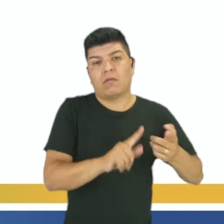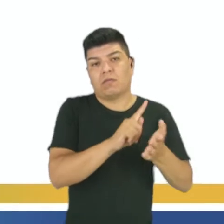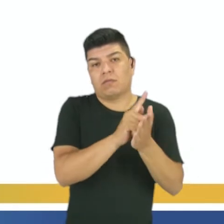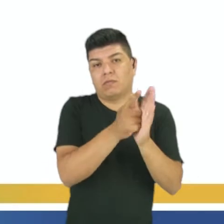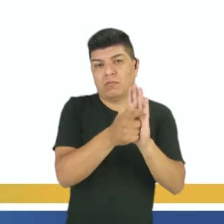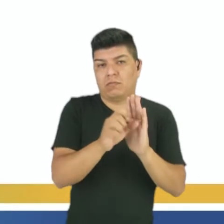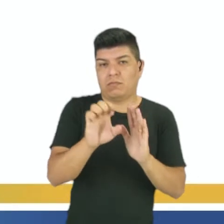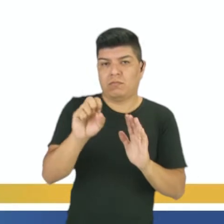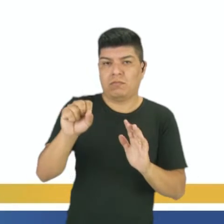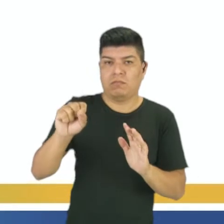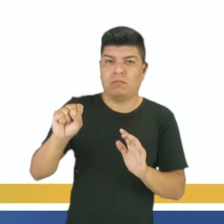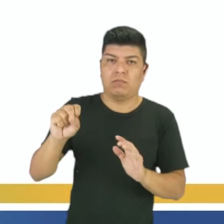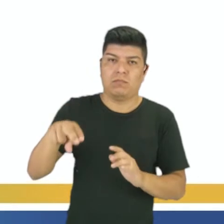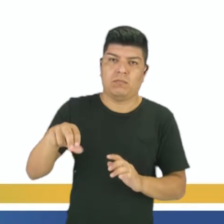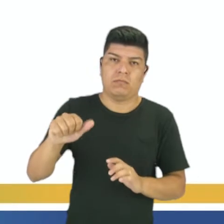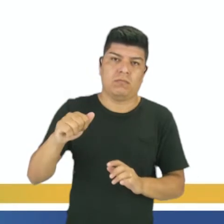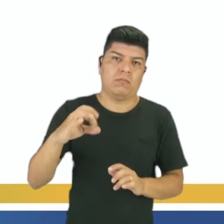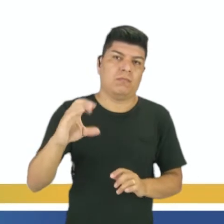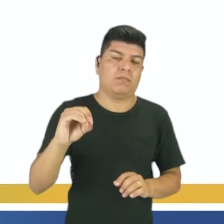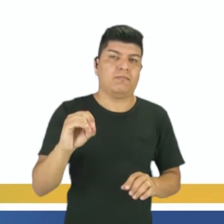ensaio, tá certo?